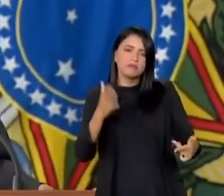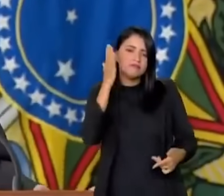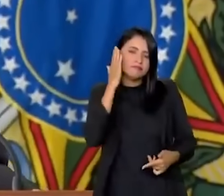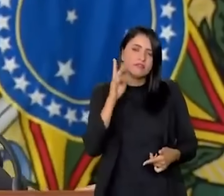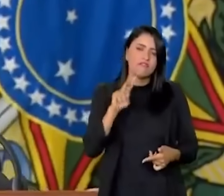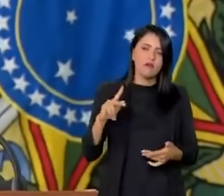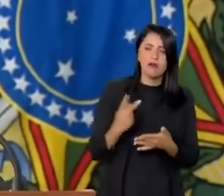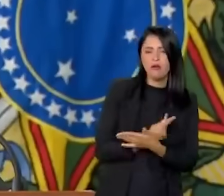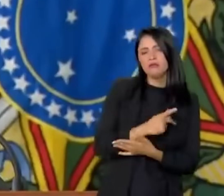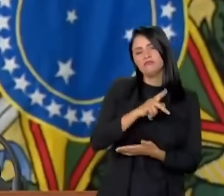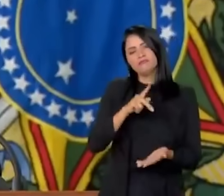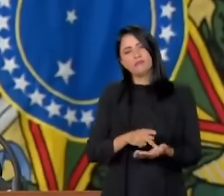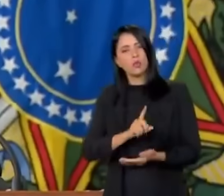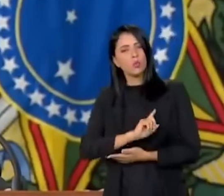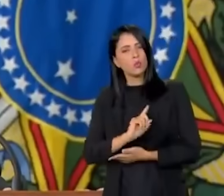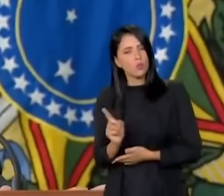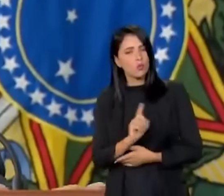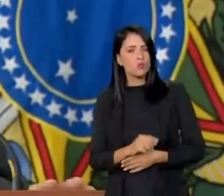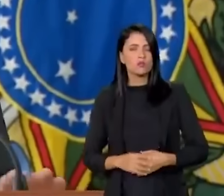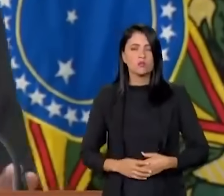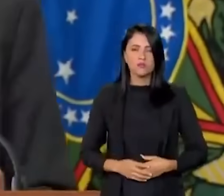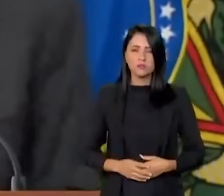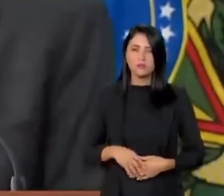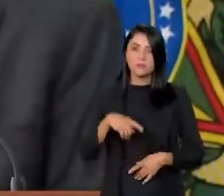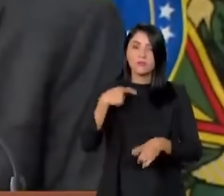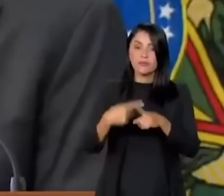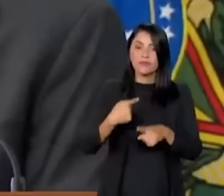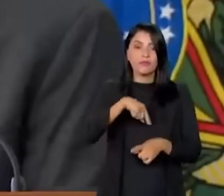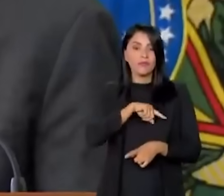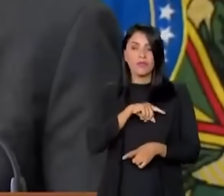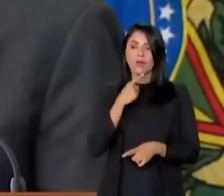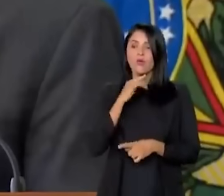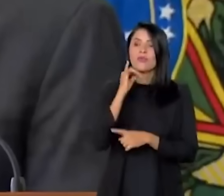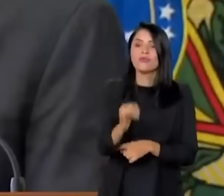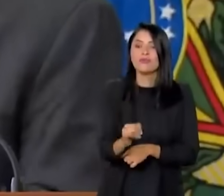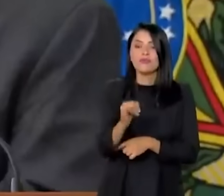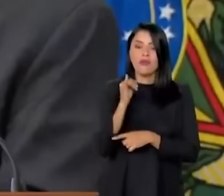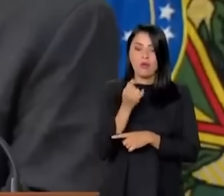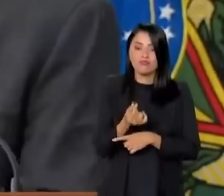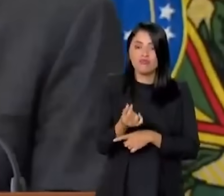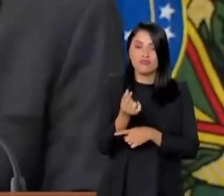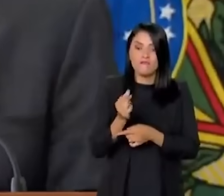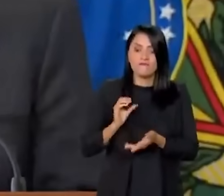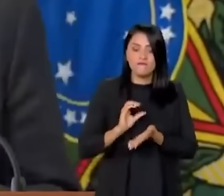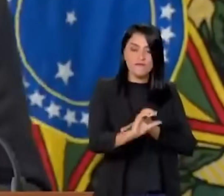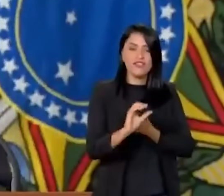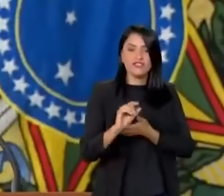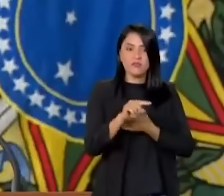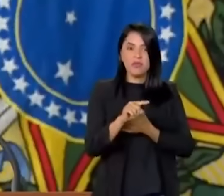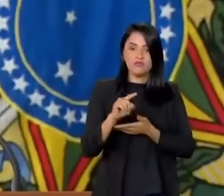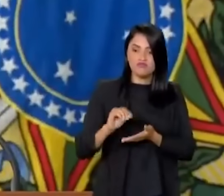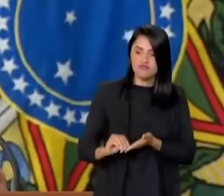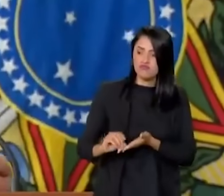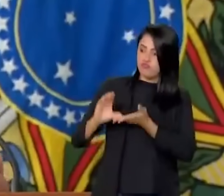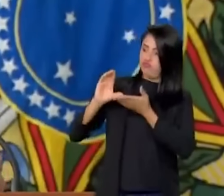vai acontecer de verdade. Porque a gente não pode anunciar uma quantidade de investimento dessa